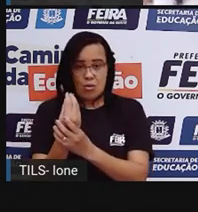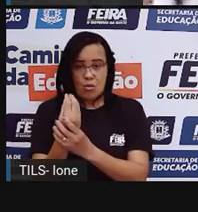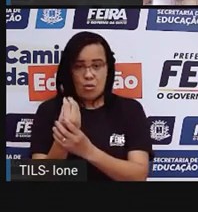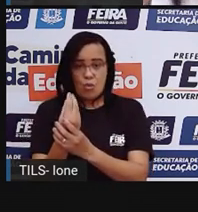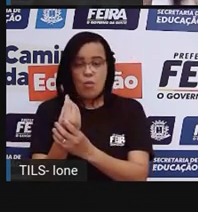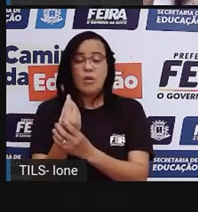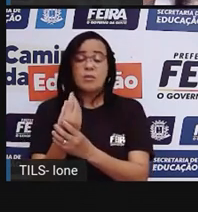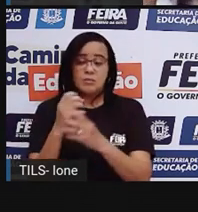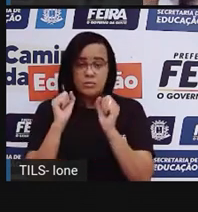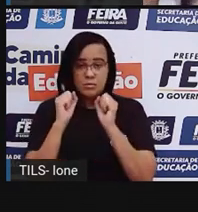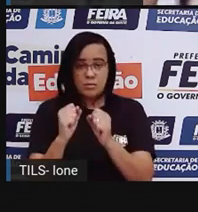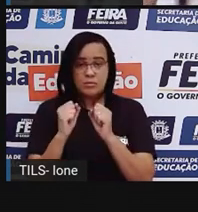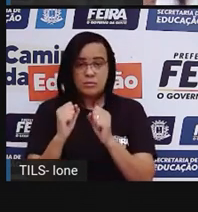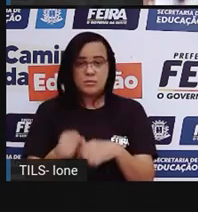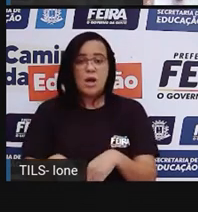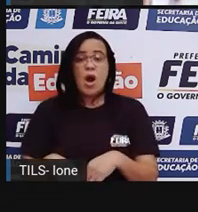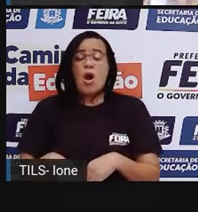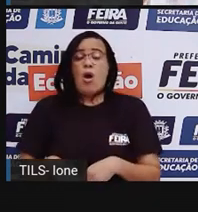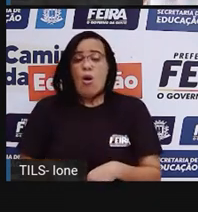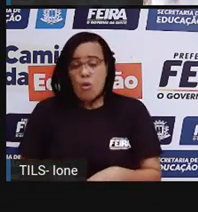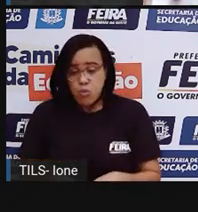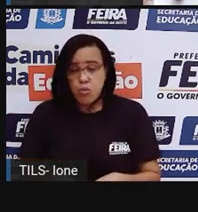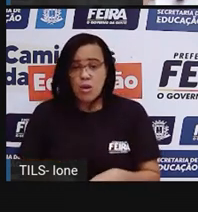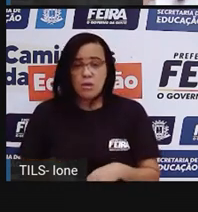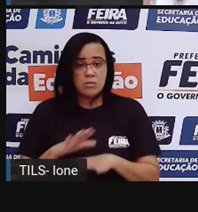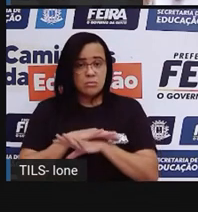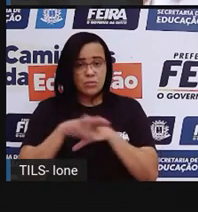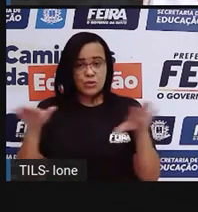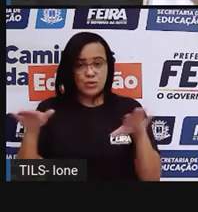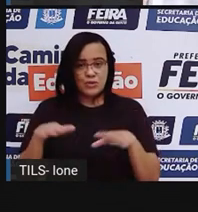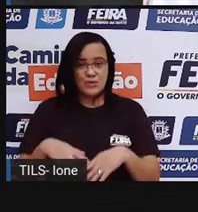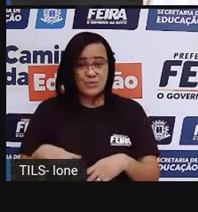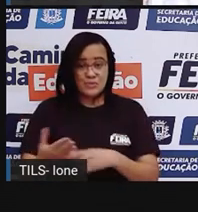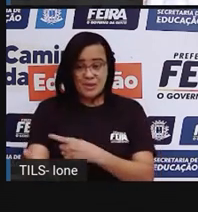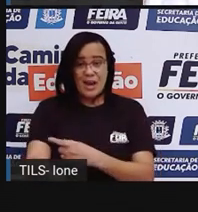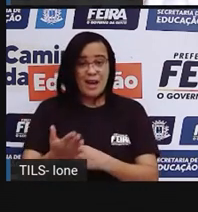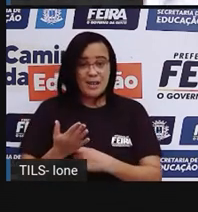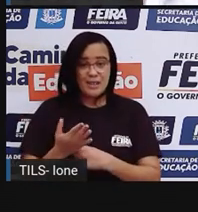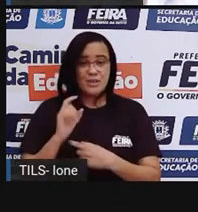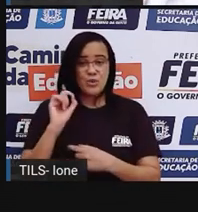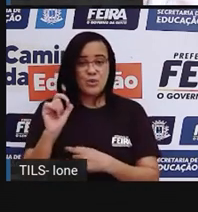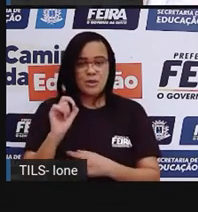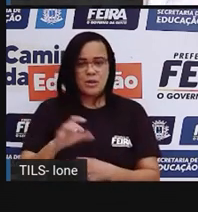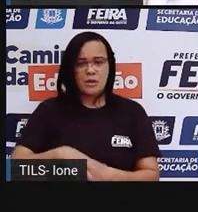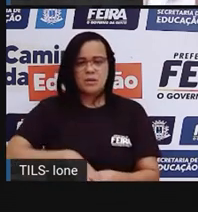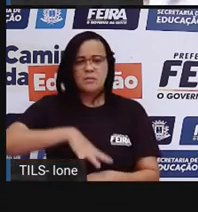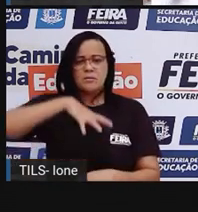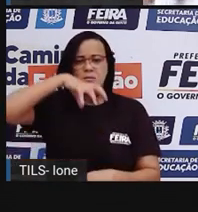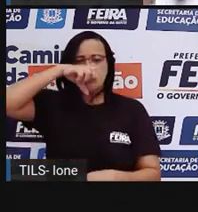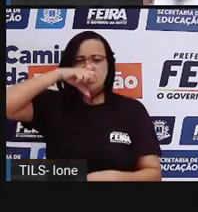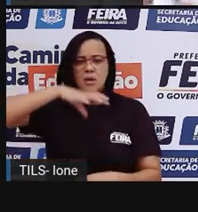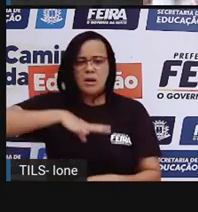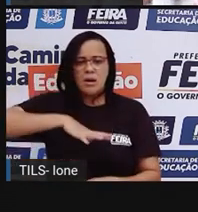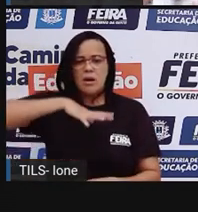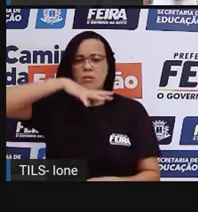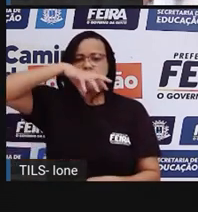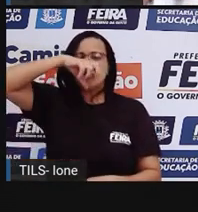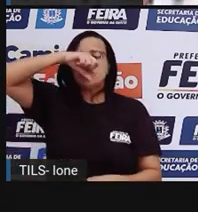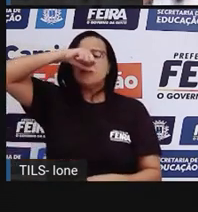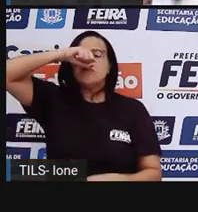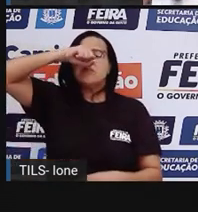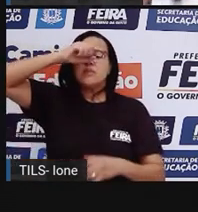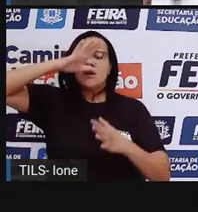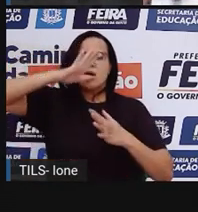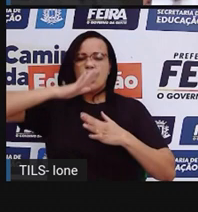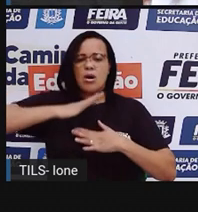apaga a vela. Isso vai te ajudar a respirar, tá bom? E ficar mais calmo. Então você faz isso umas 3 vezes, ó,